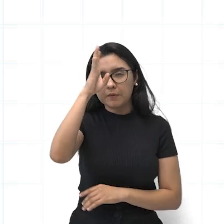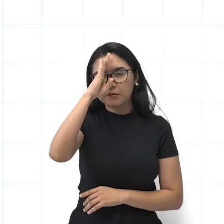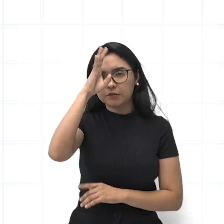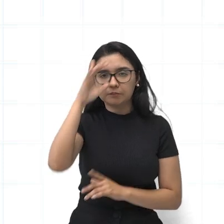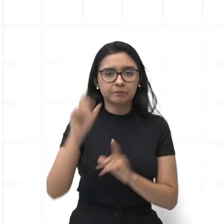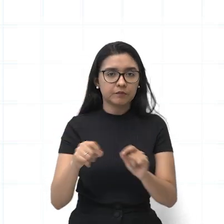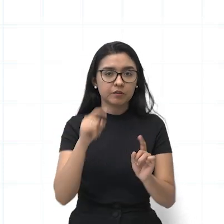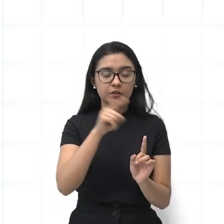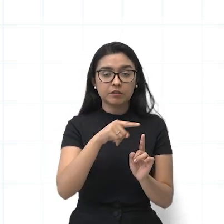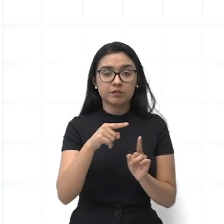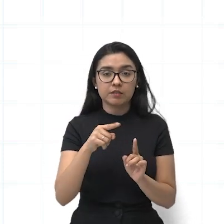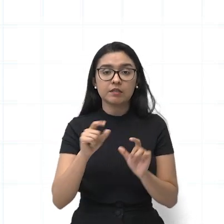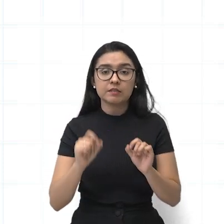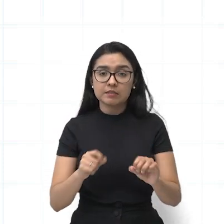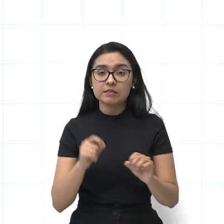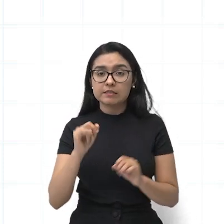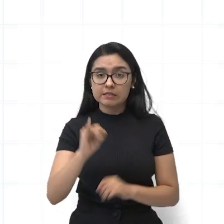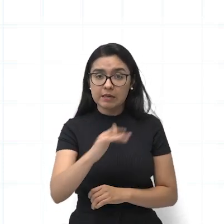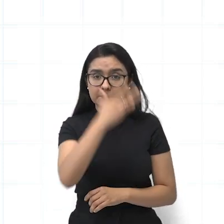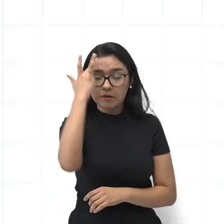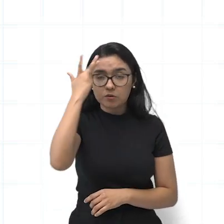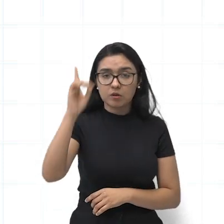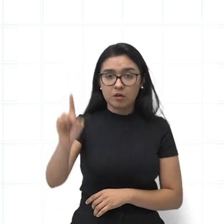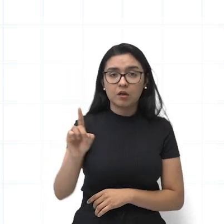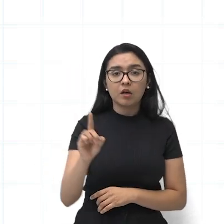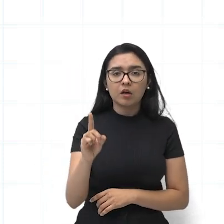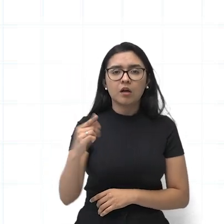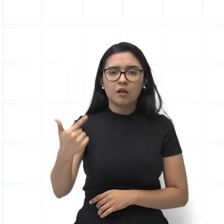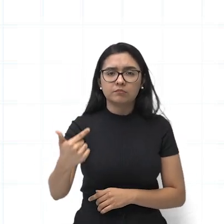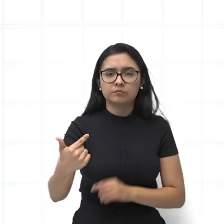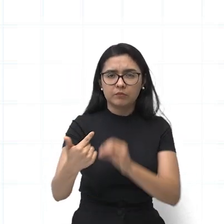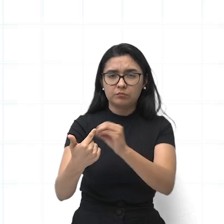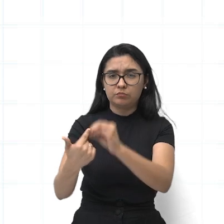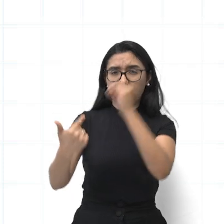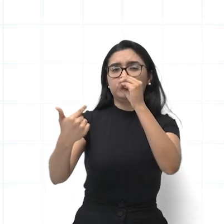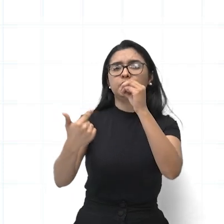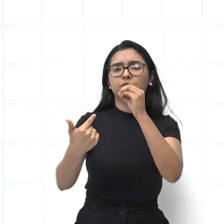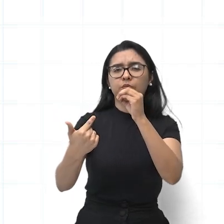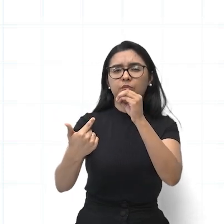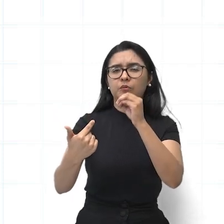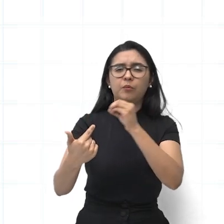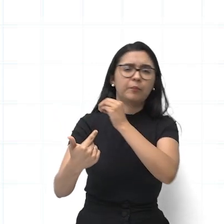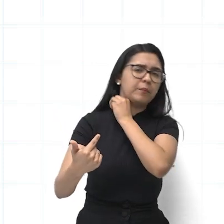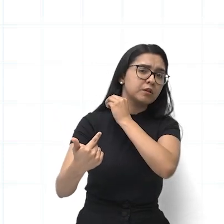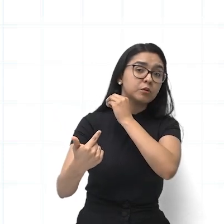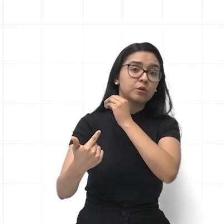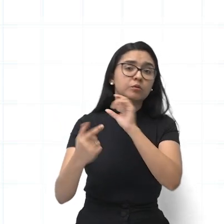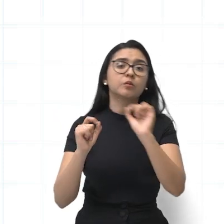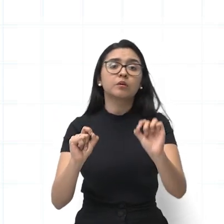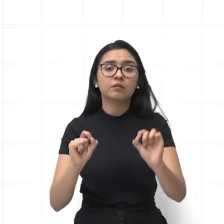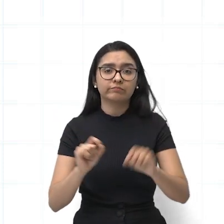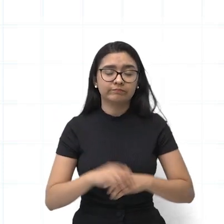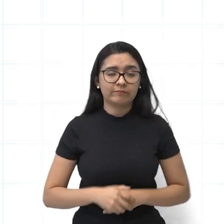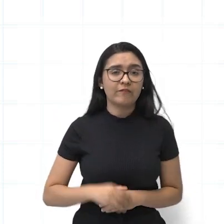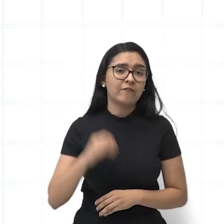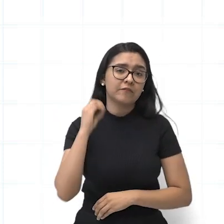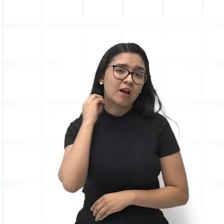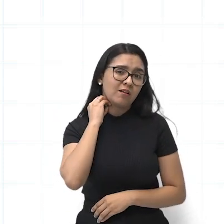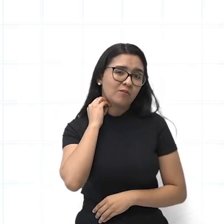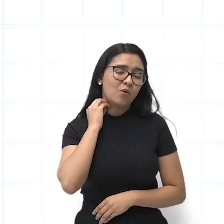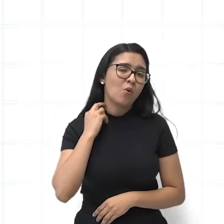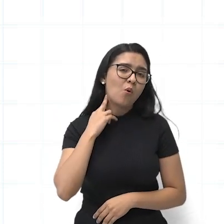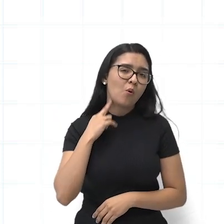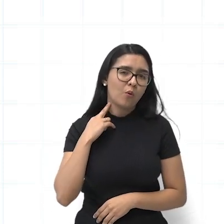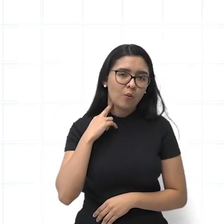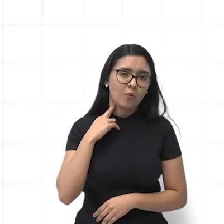imagina esse tiro, esse ataque ali do marcador atingir o seu pescoço, vai ficar uma mancha